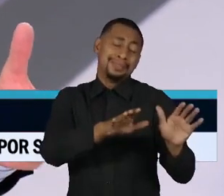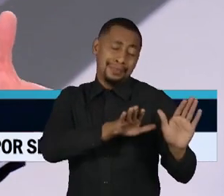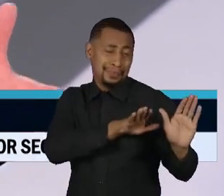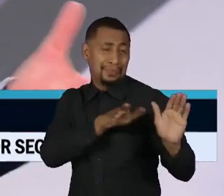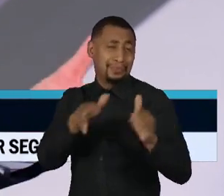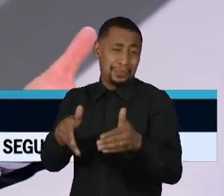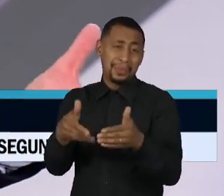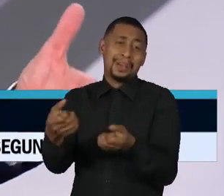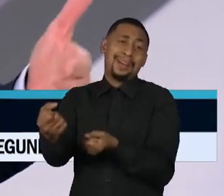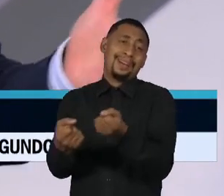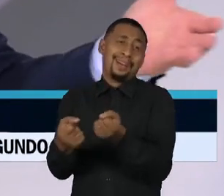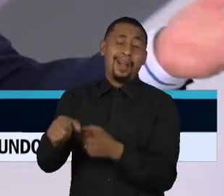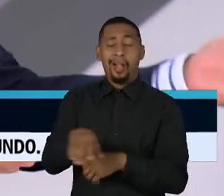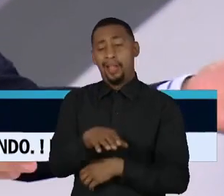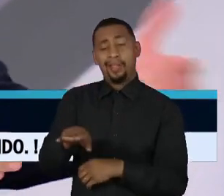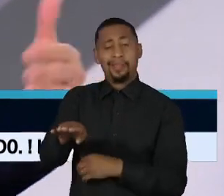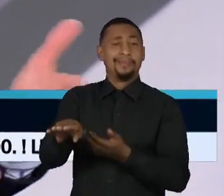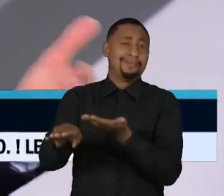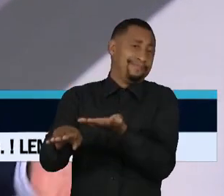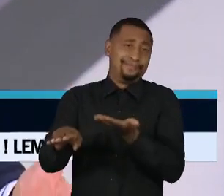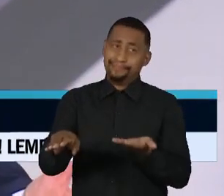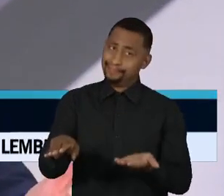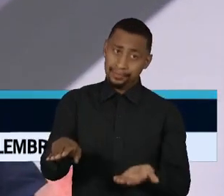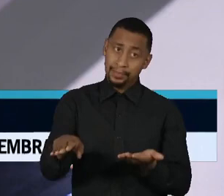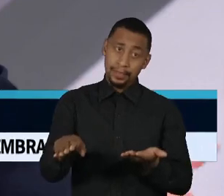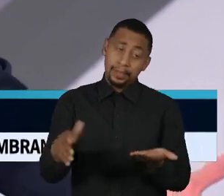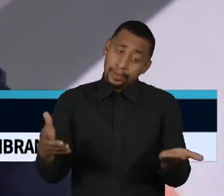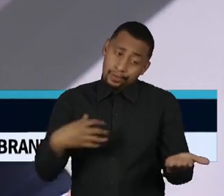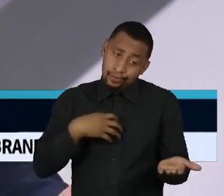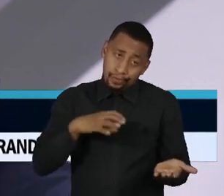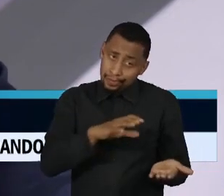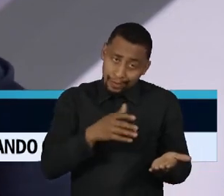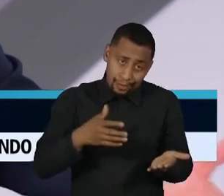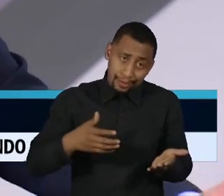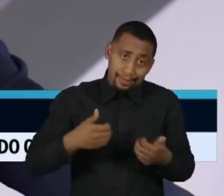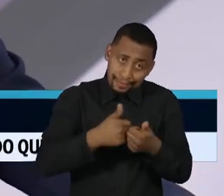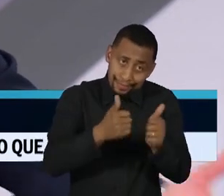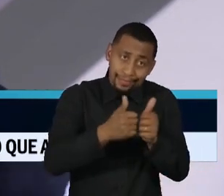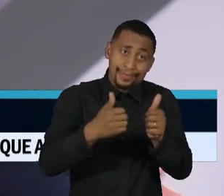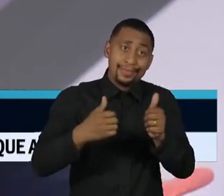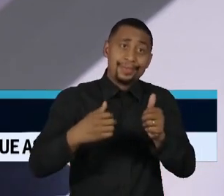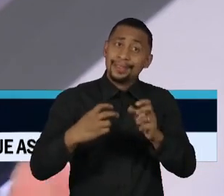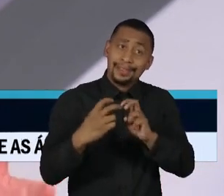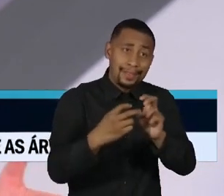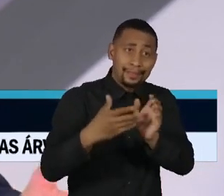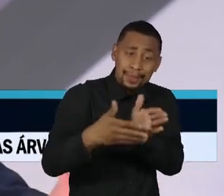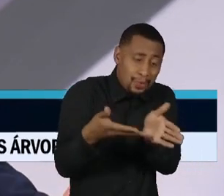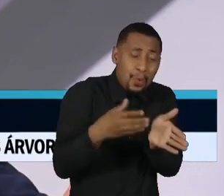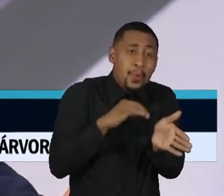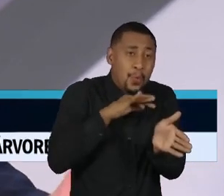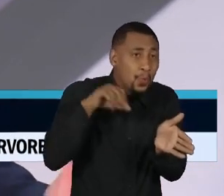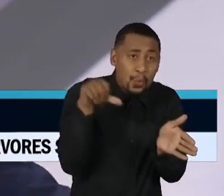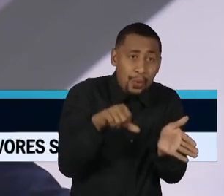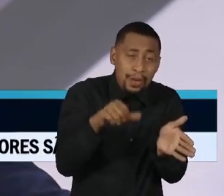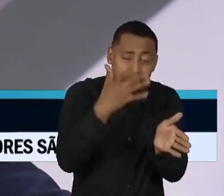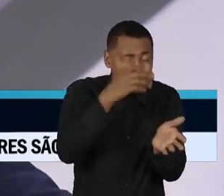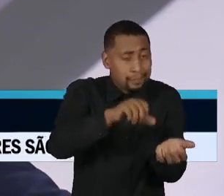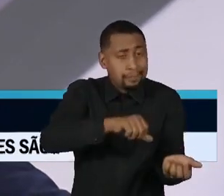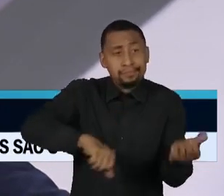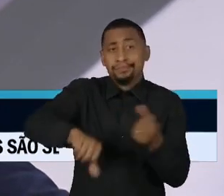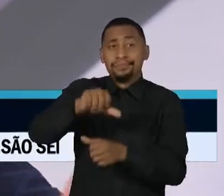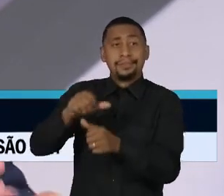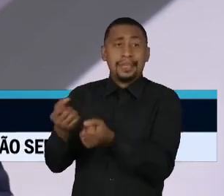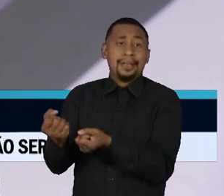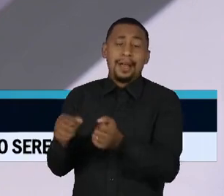carro. Nessas condições, a pessoa precisa, muitos brasileiros acabam recorrendo ao carro e ao